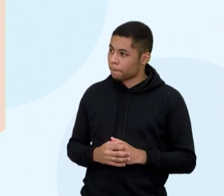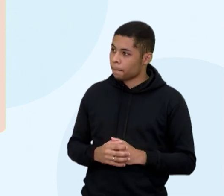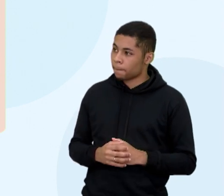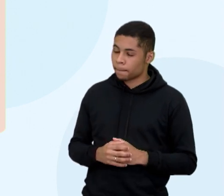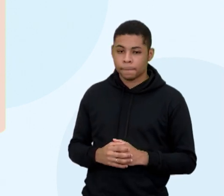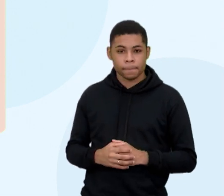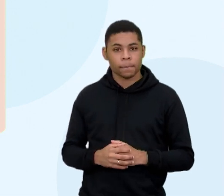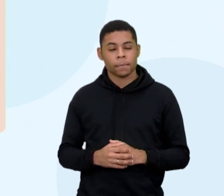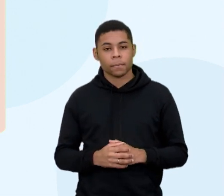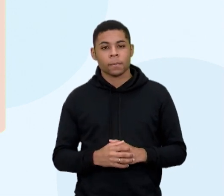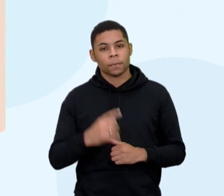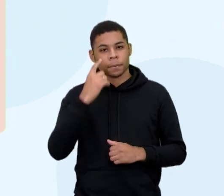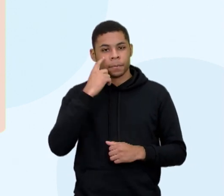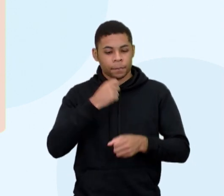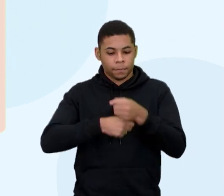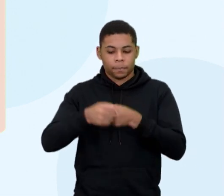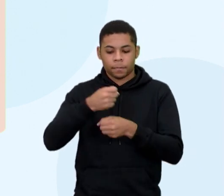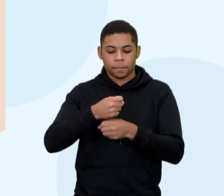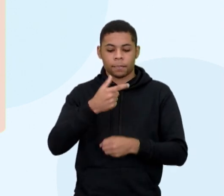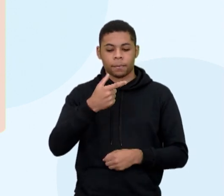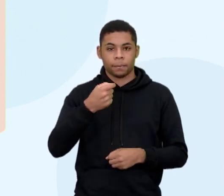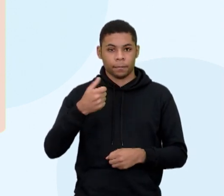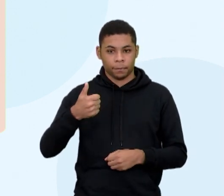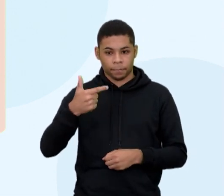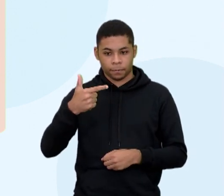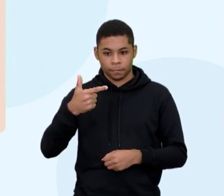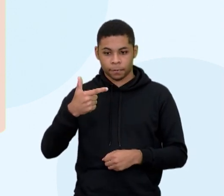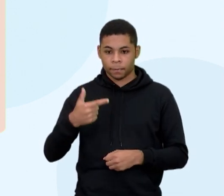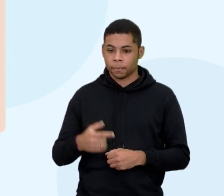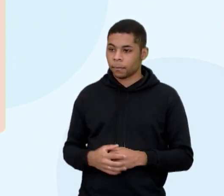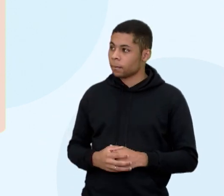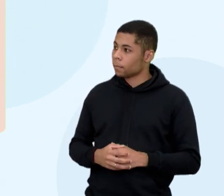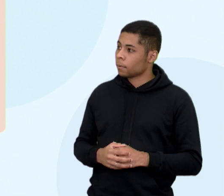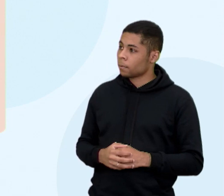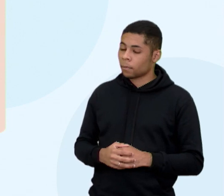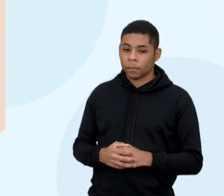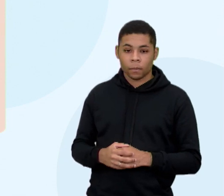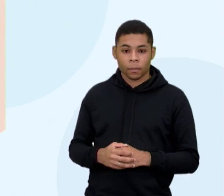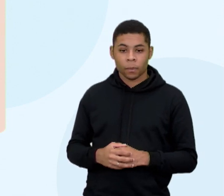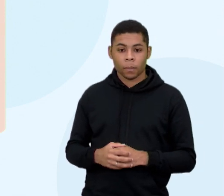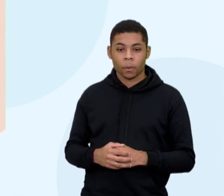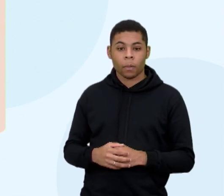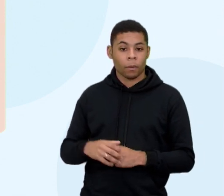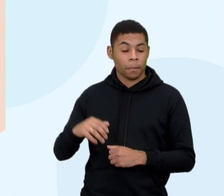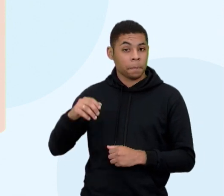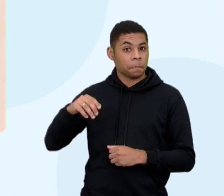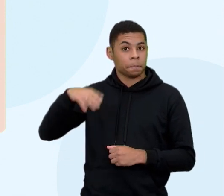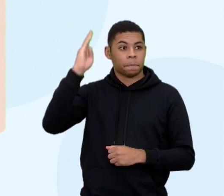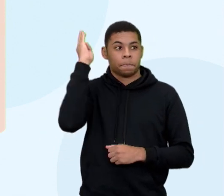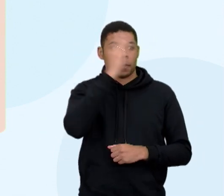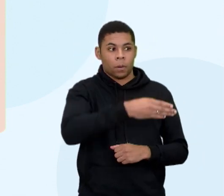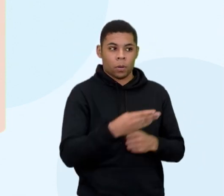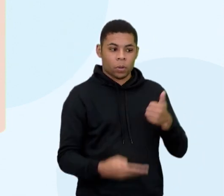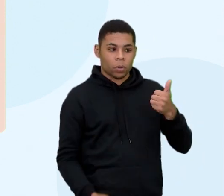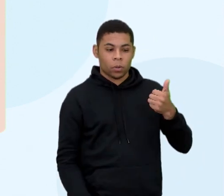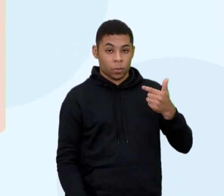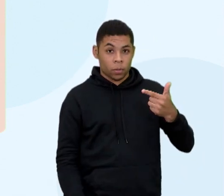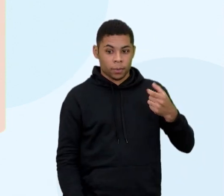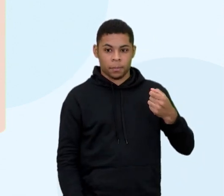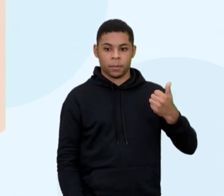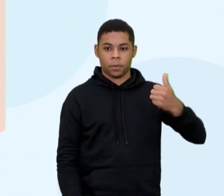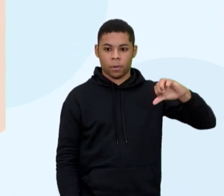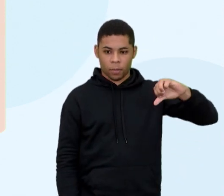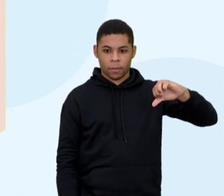pirâmide. Então, veja que 2012 ele está maior do que 2019. O que isso significa? Que